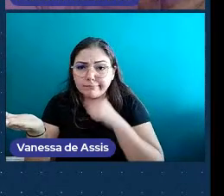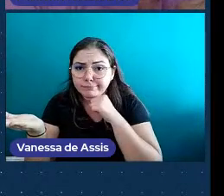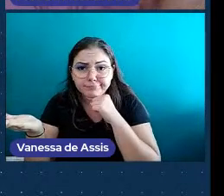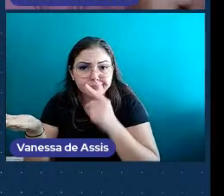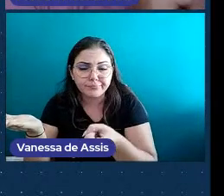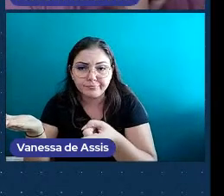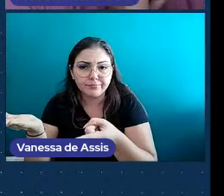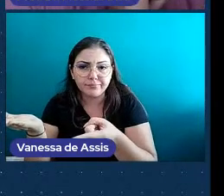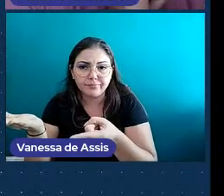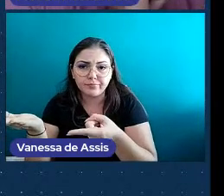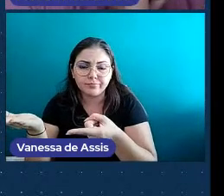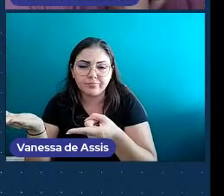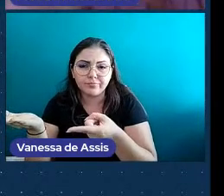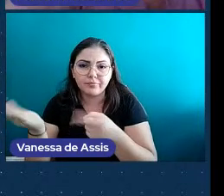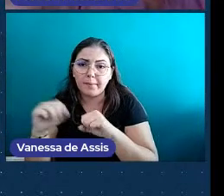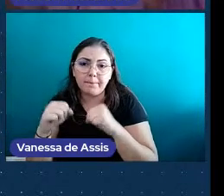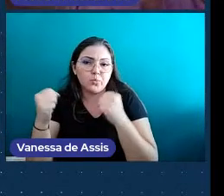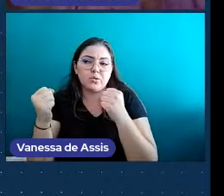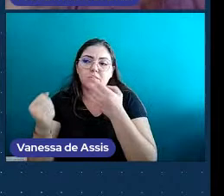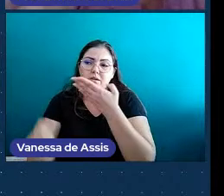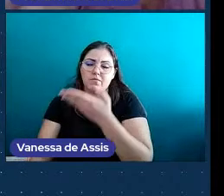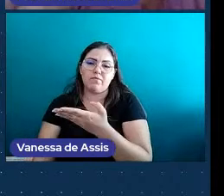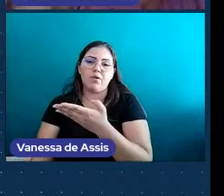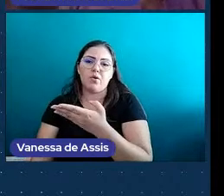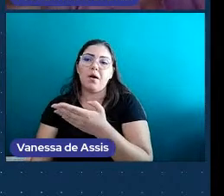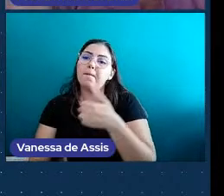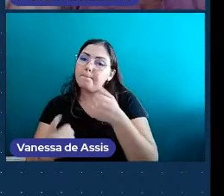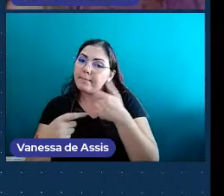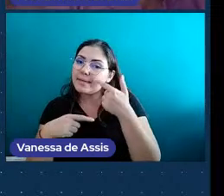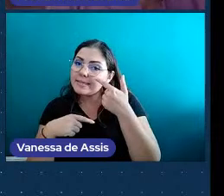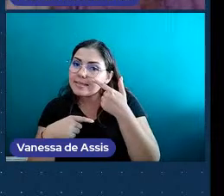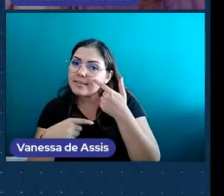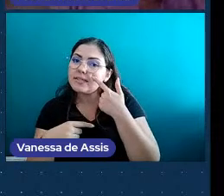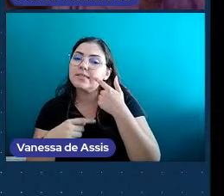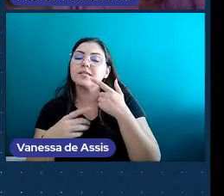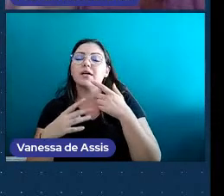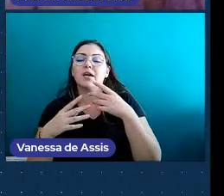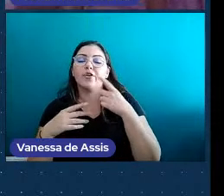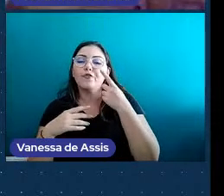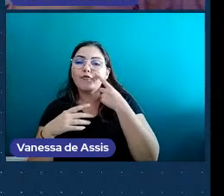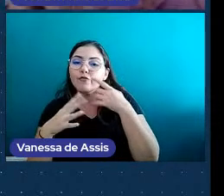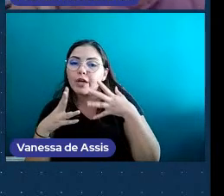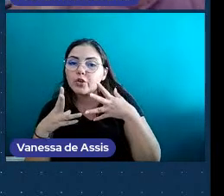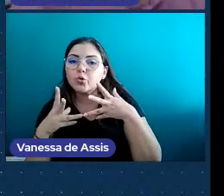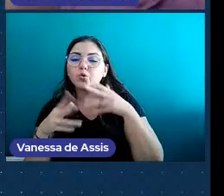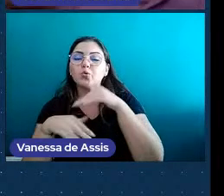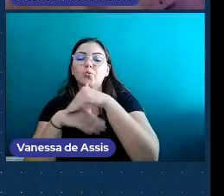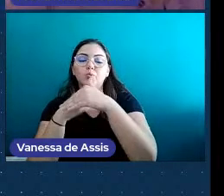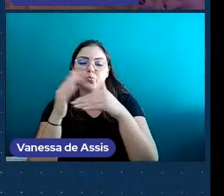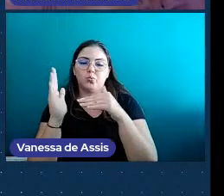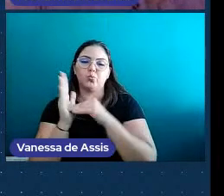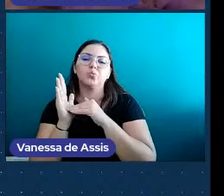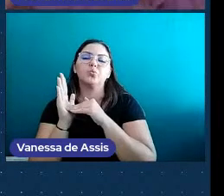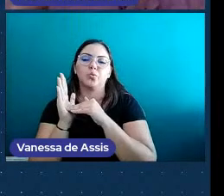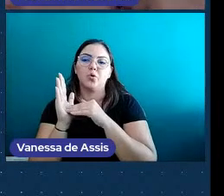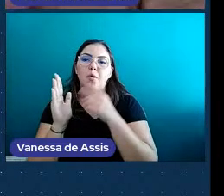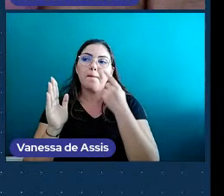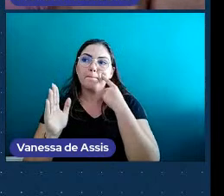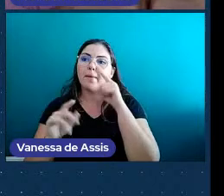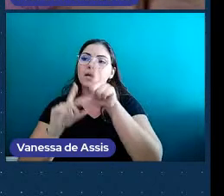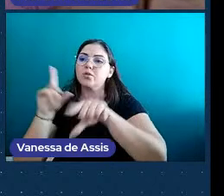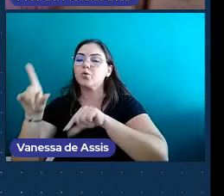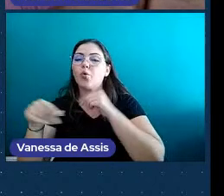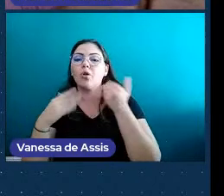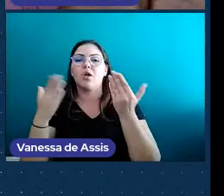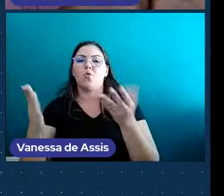escrita, né? Então, vocês têm que analisar tudo esses aspectos, né, para escolher bem as